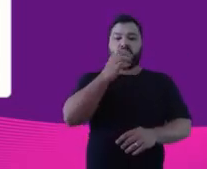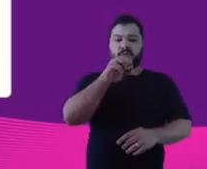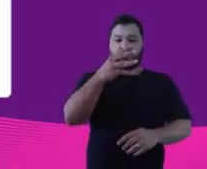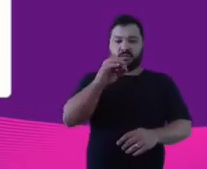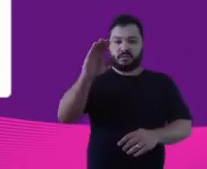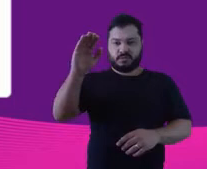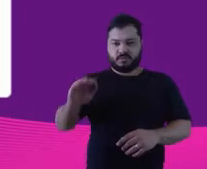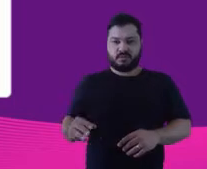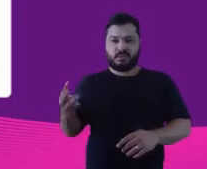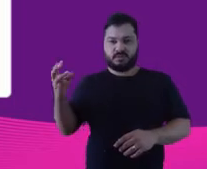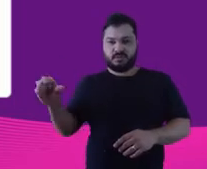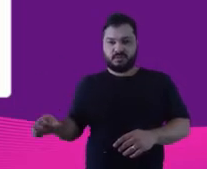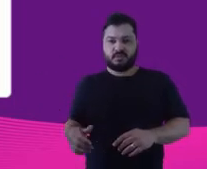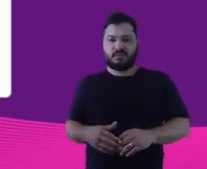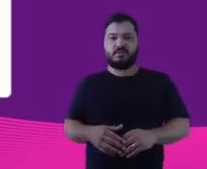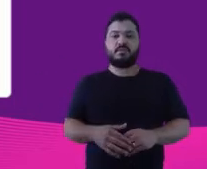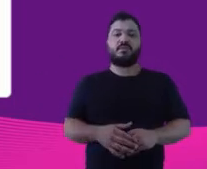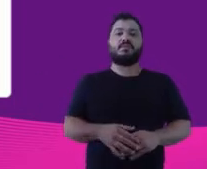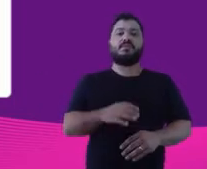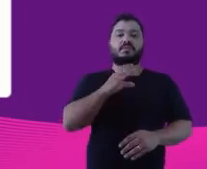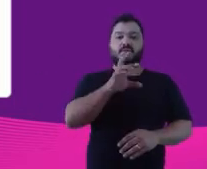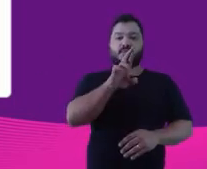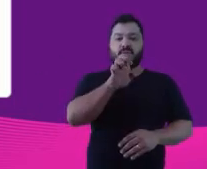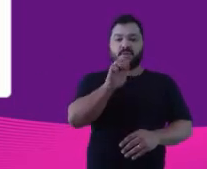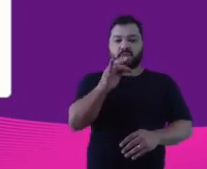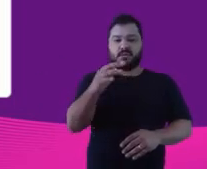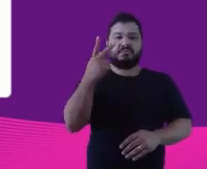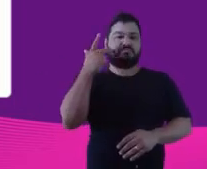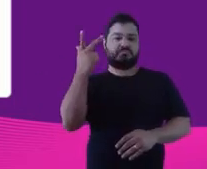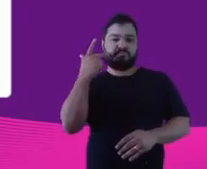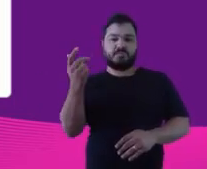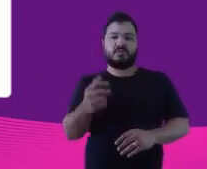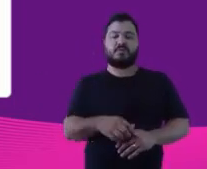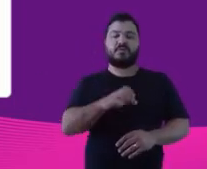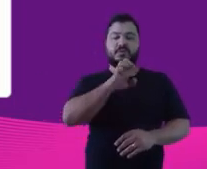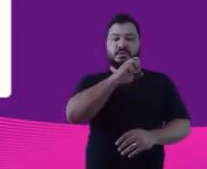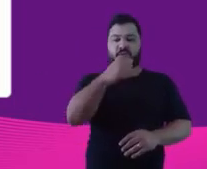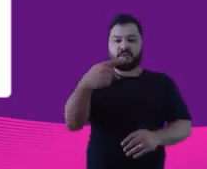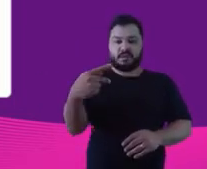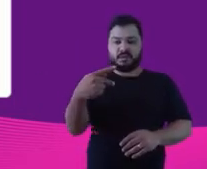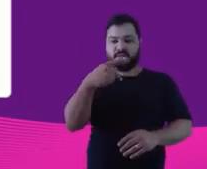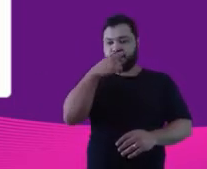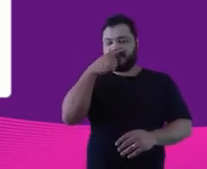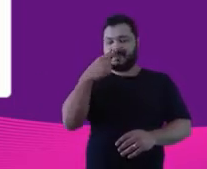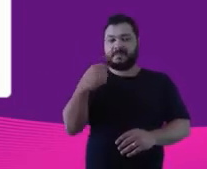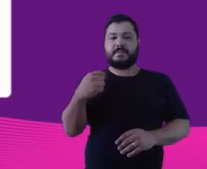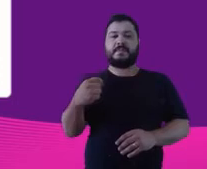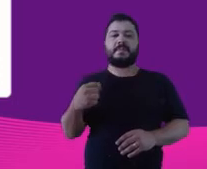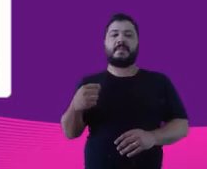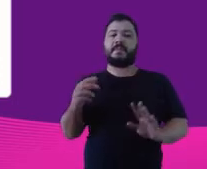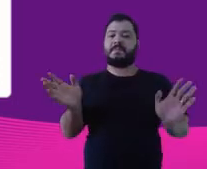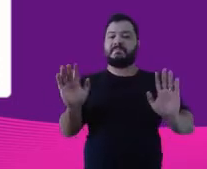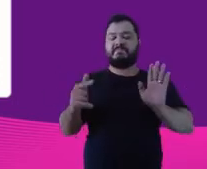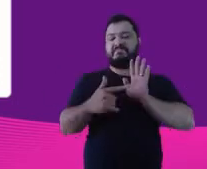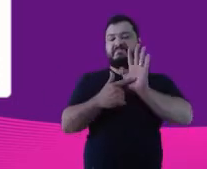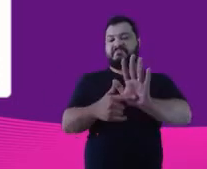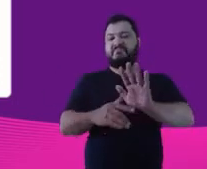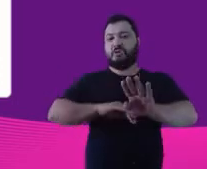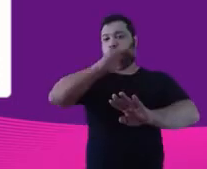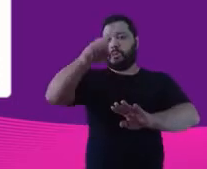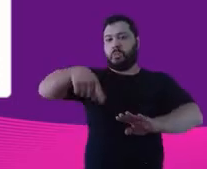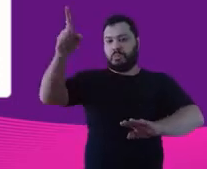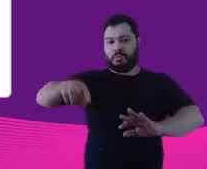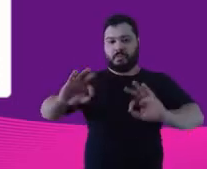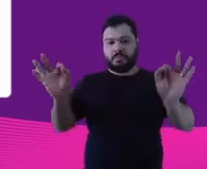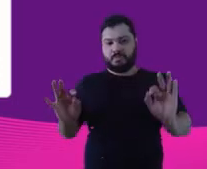para 39, creatinina normalizou, eletroforese de proteína, ele não apresentava mais pico após